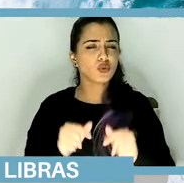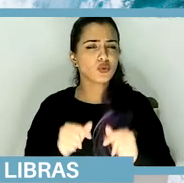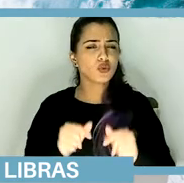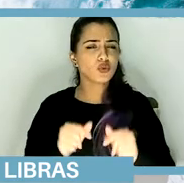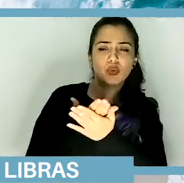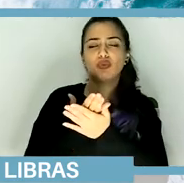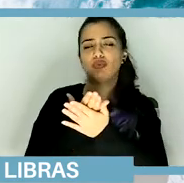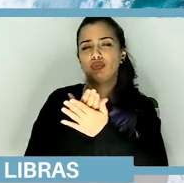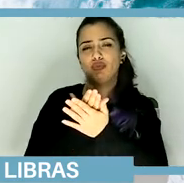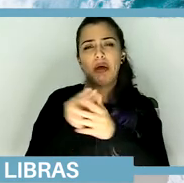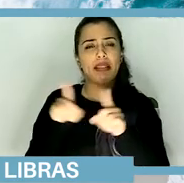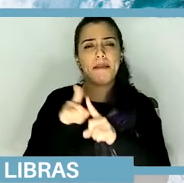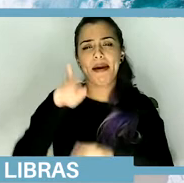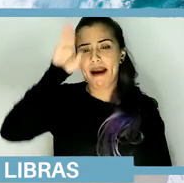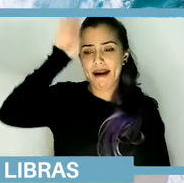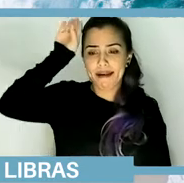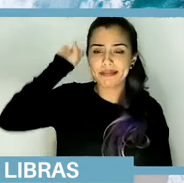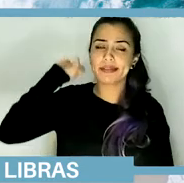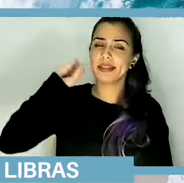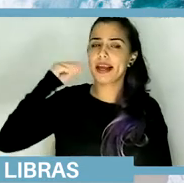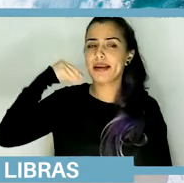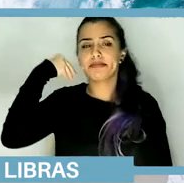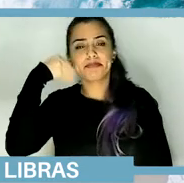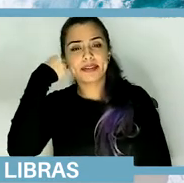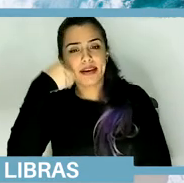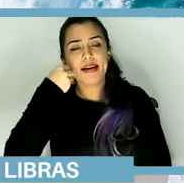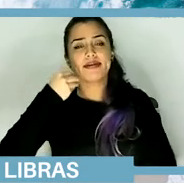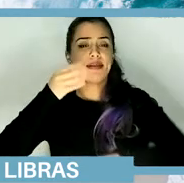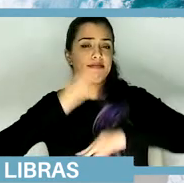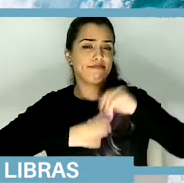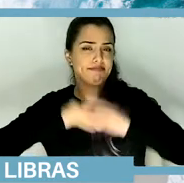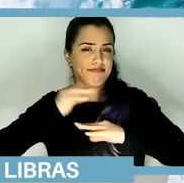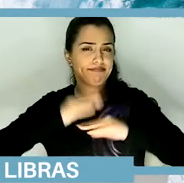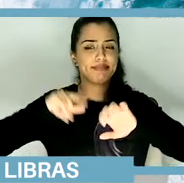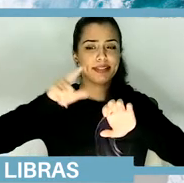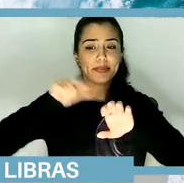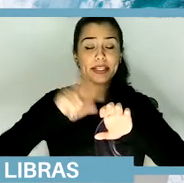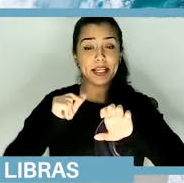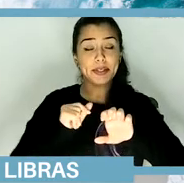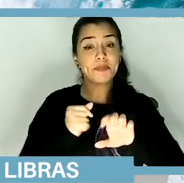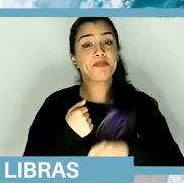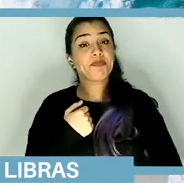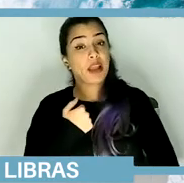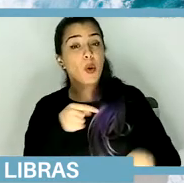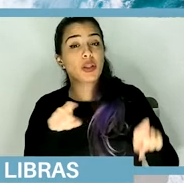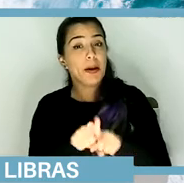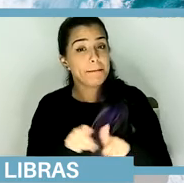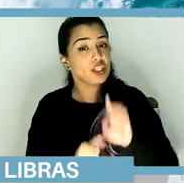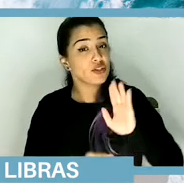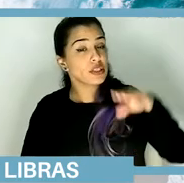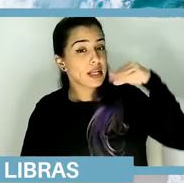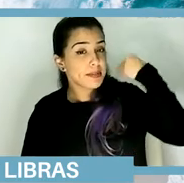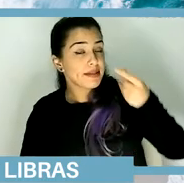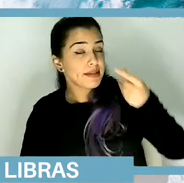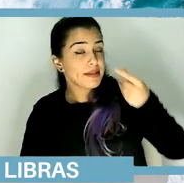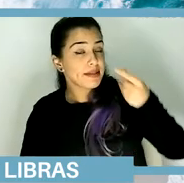aí dessa experiência empreendendo eu tive também uma experiência com outros trabalhos